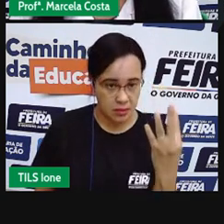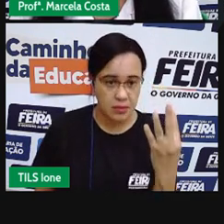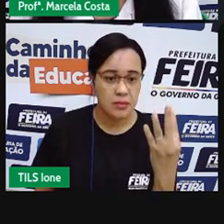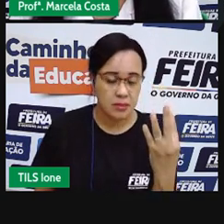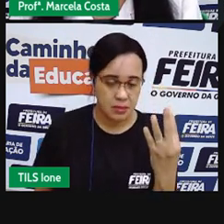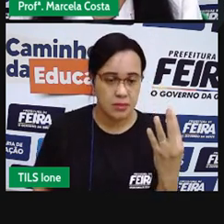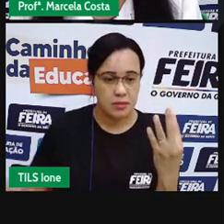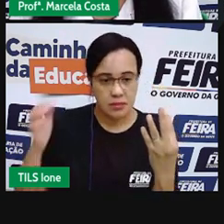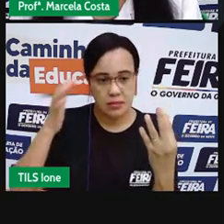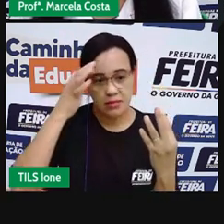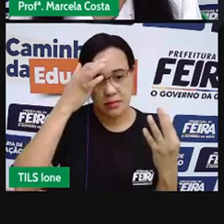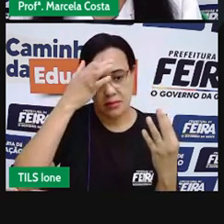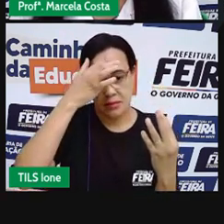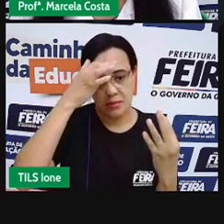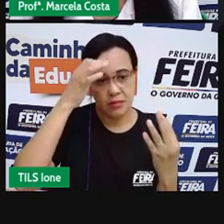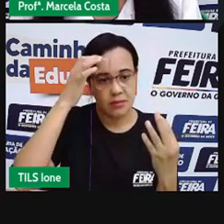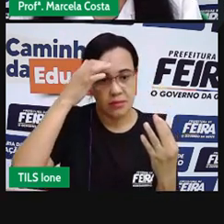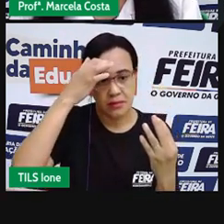1, 2, 3, 4.